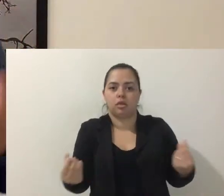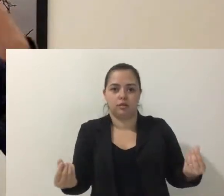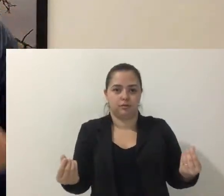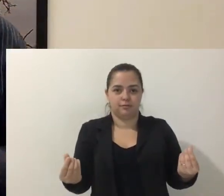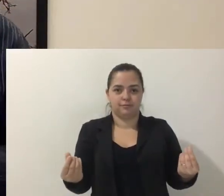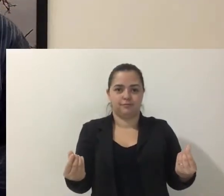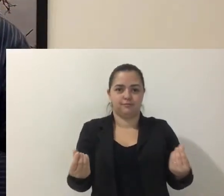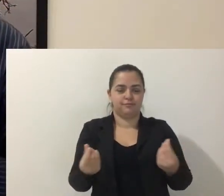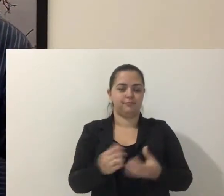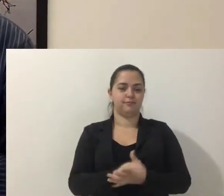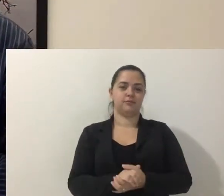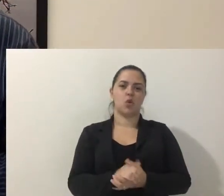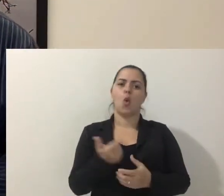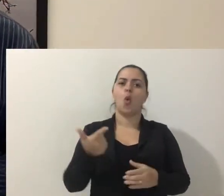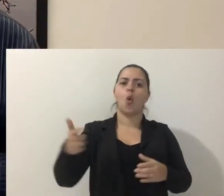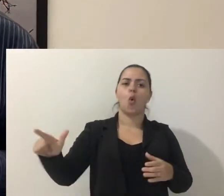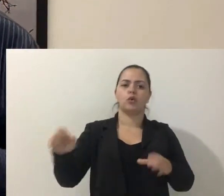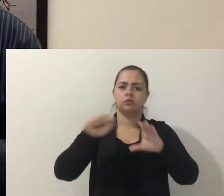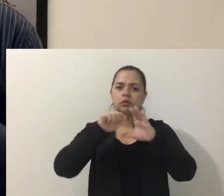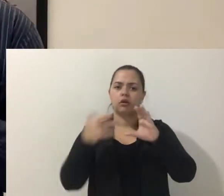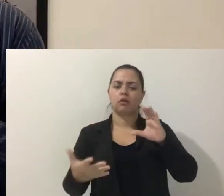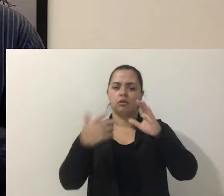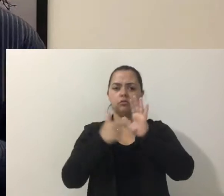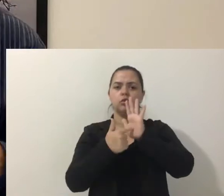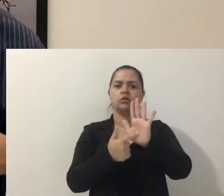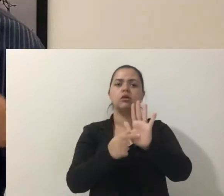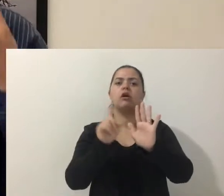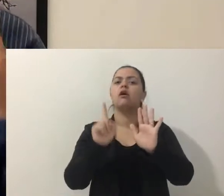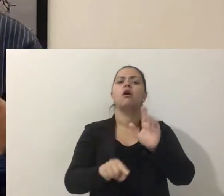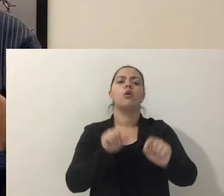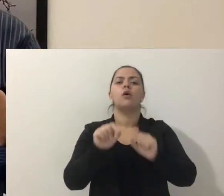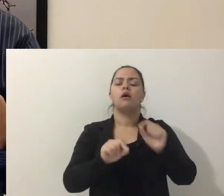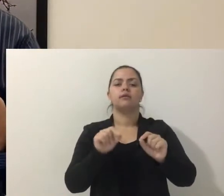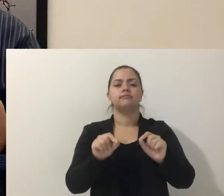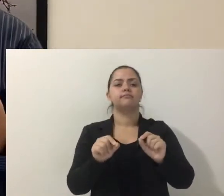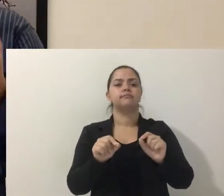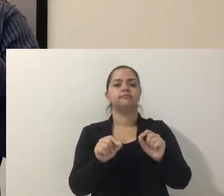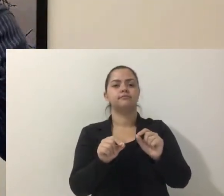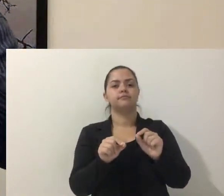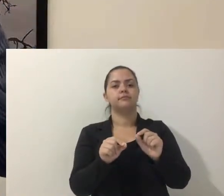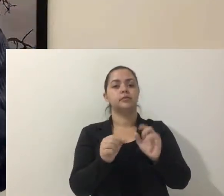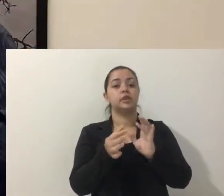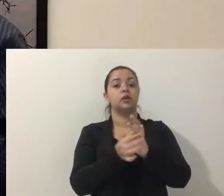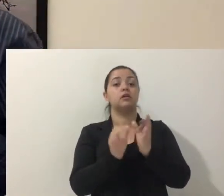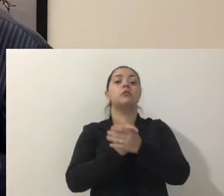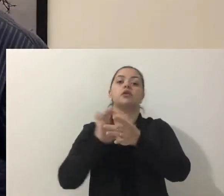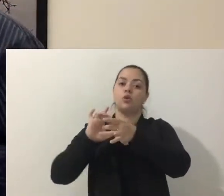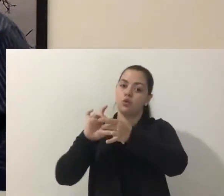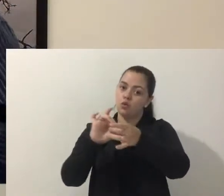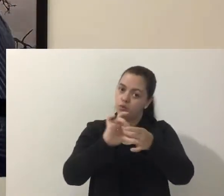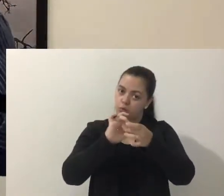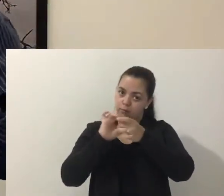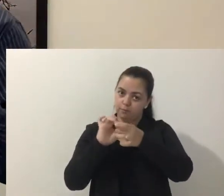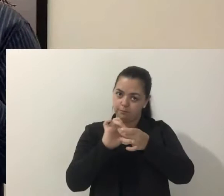apresentar aqui sobre o casamento, é que esse casamento é uma união instituída por